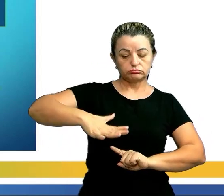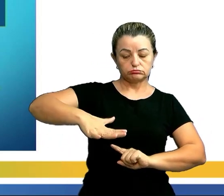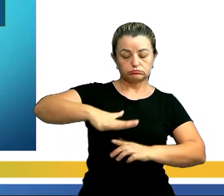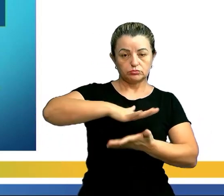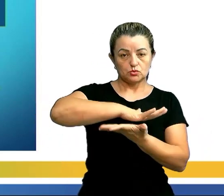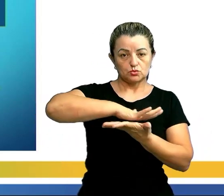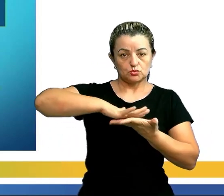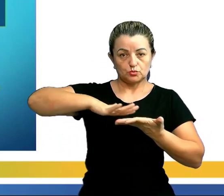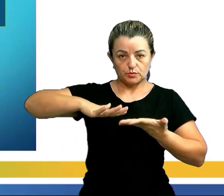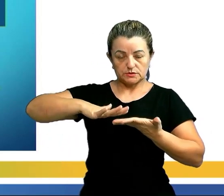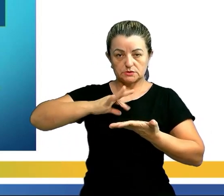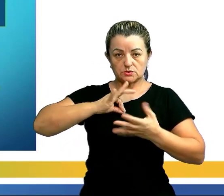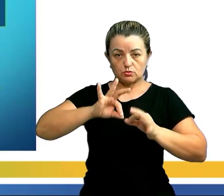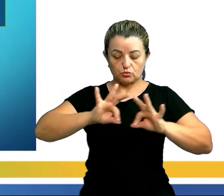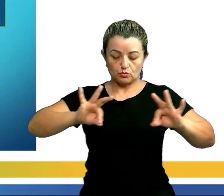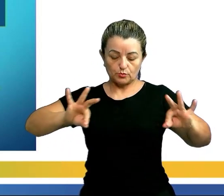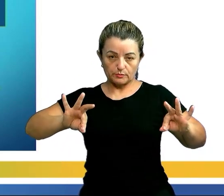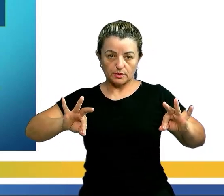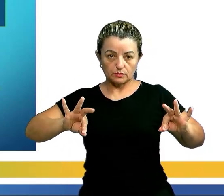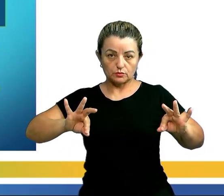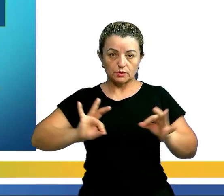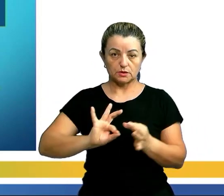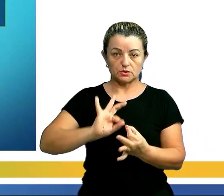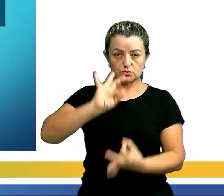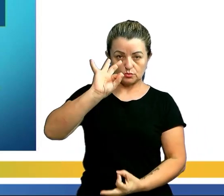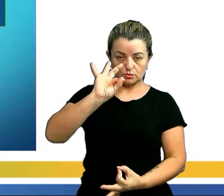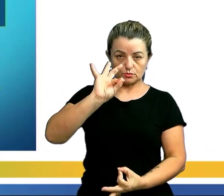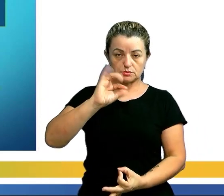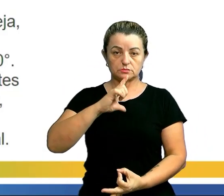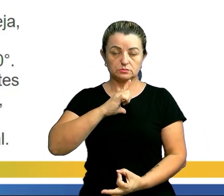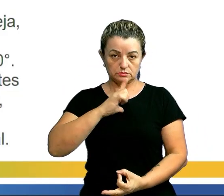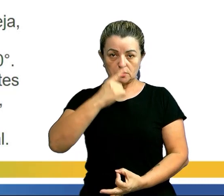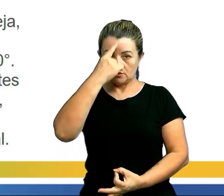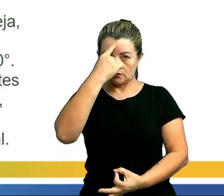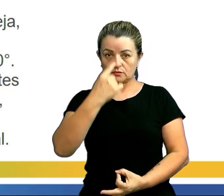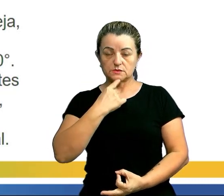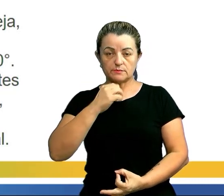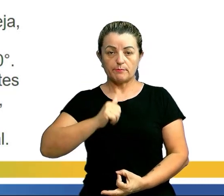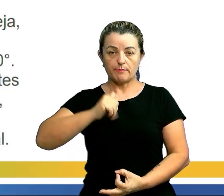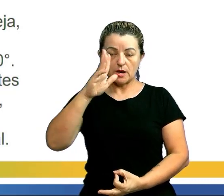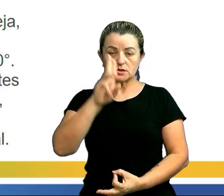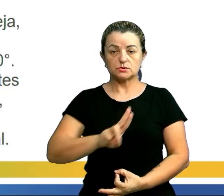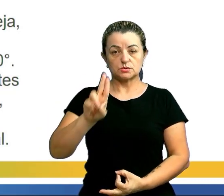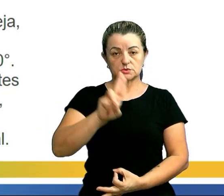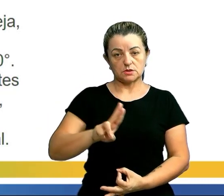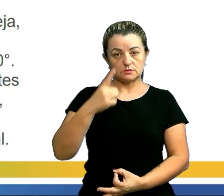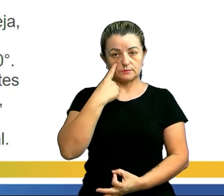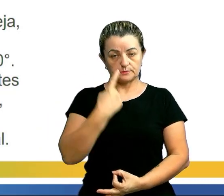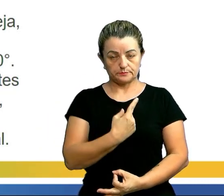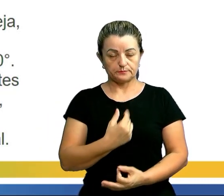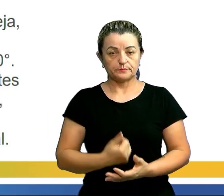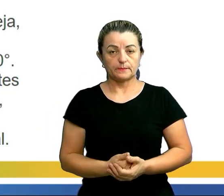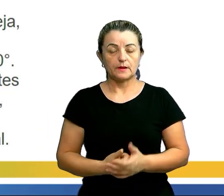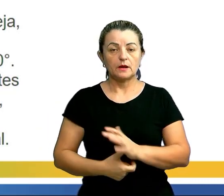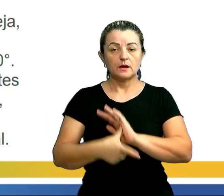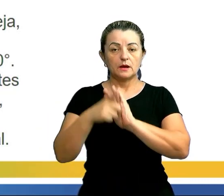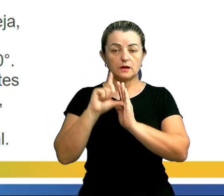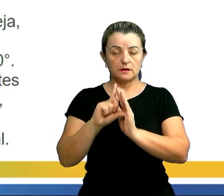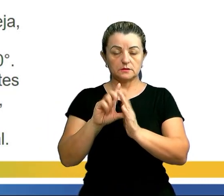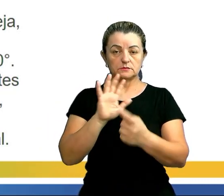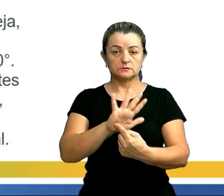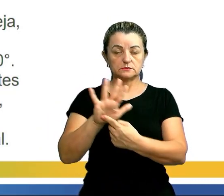questão de quê? De comprimento e largura. Ok? São as figuras mais usuais. Como assim, professor? Antes de apresentar